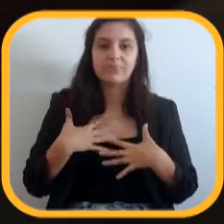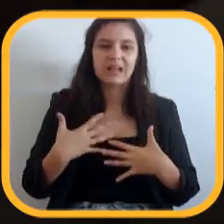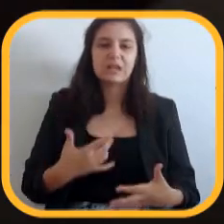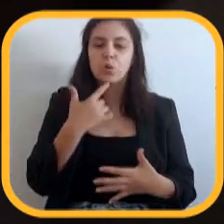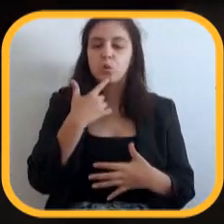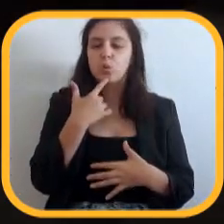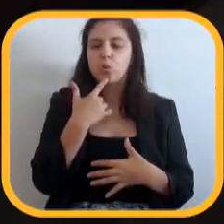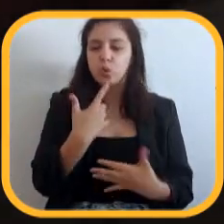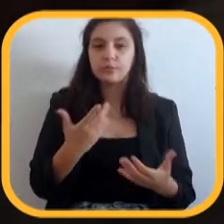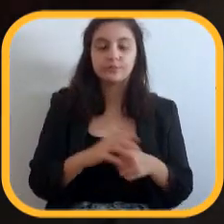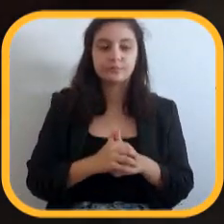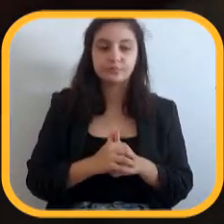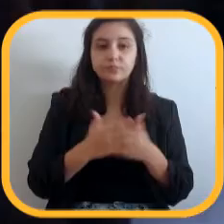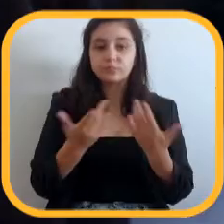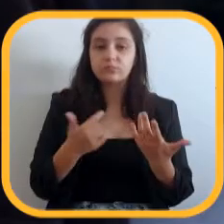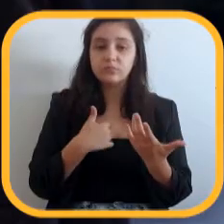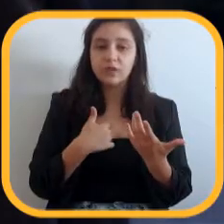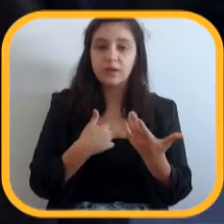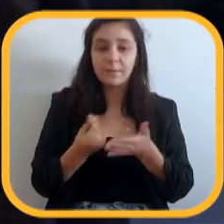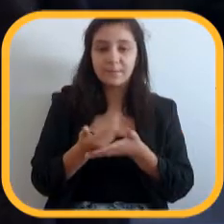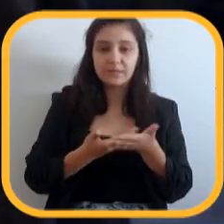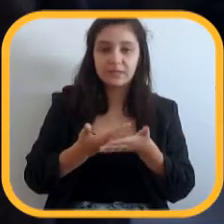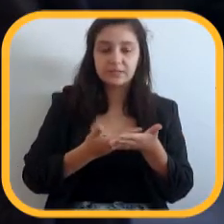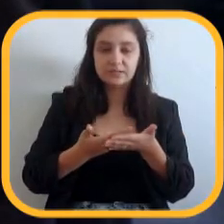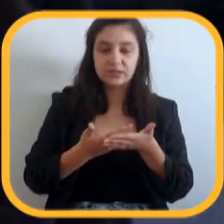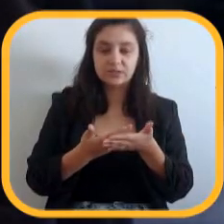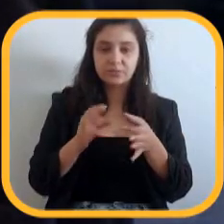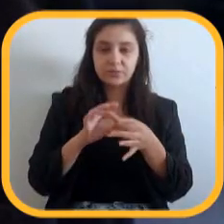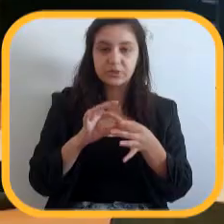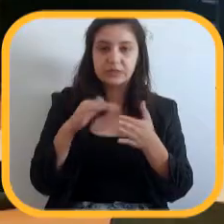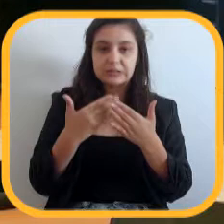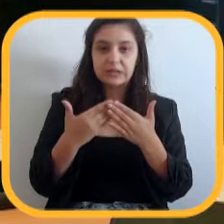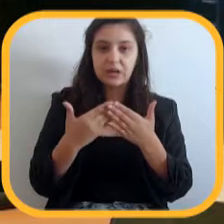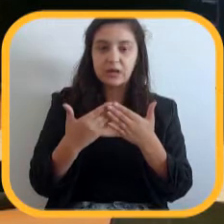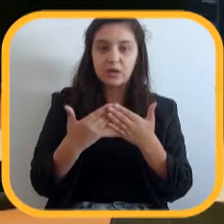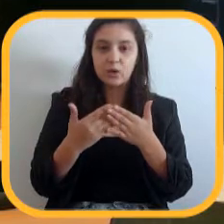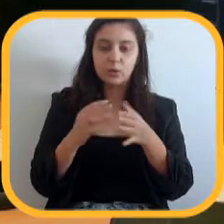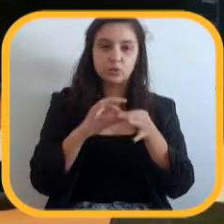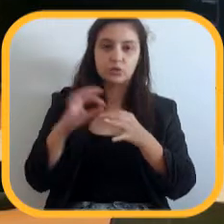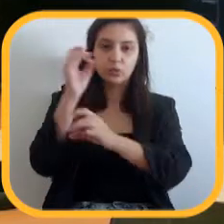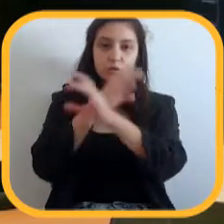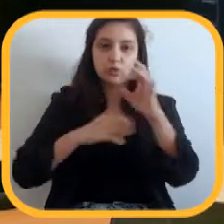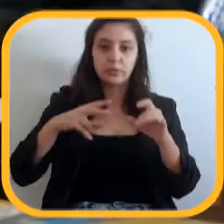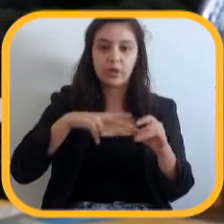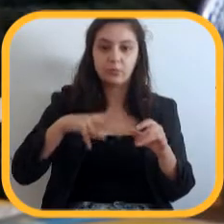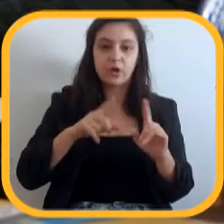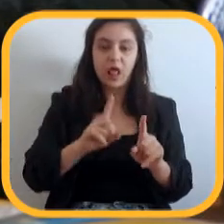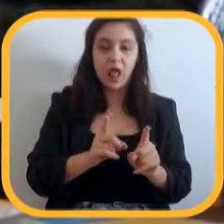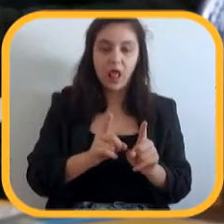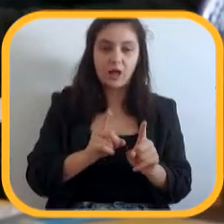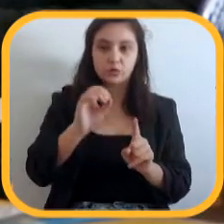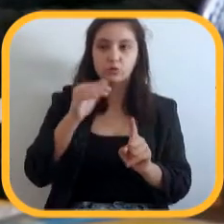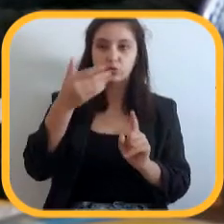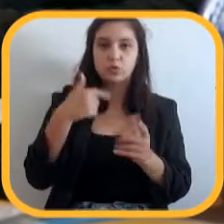desenvolvam o síndrome de burnout. A Small Business Prize coloca Portugal como o país da União Europeia com maior probabilidade de burnout